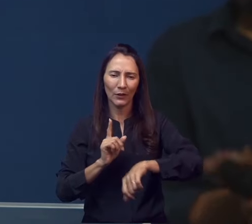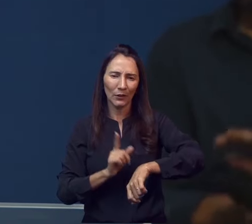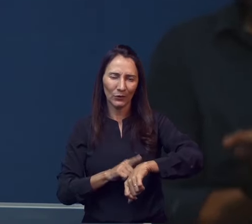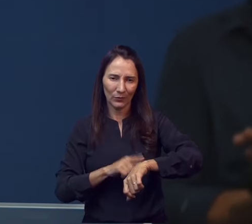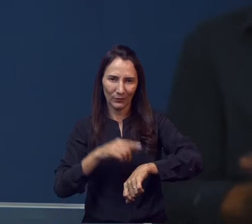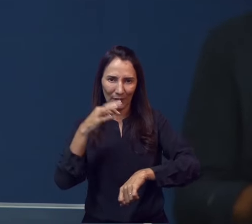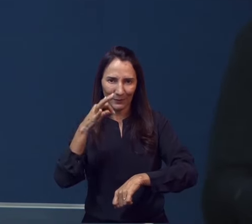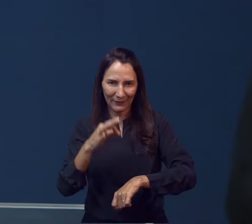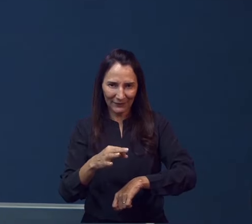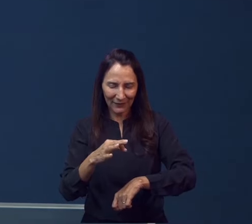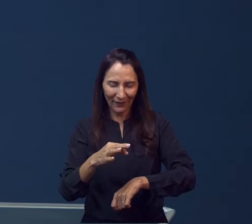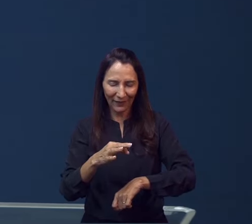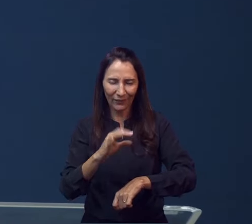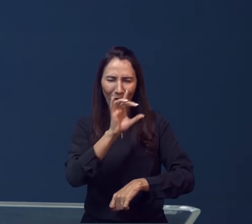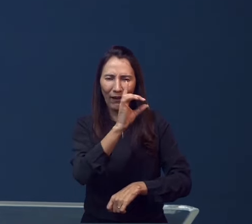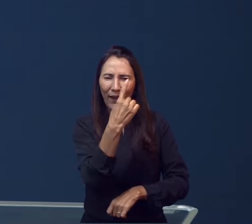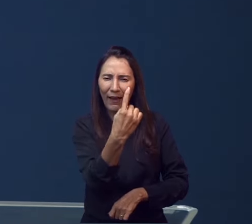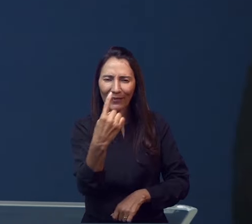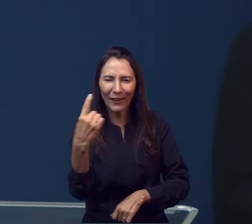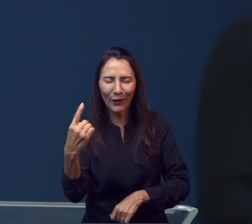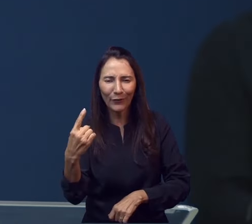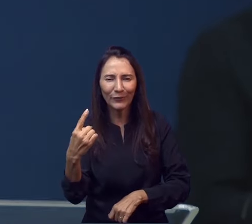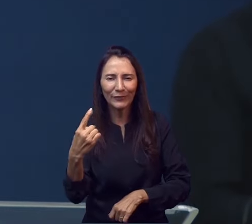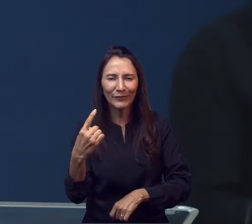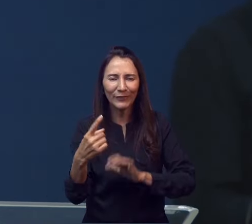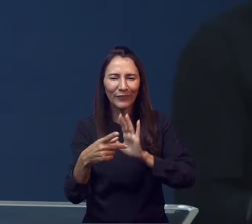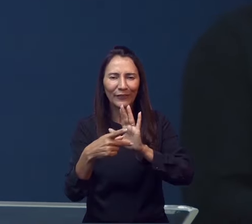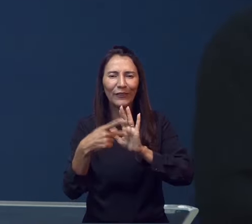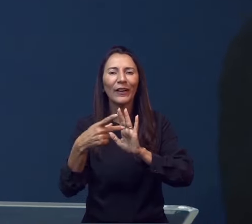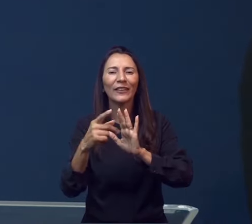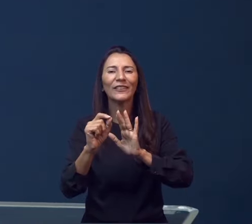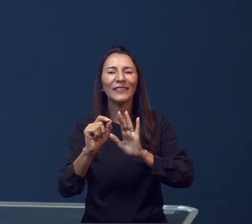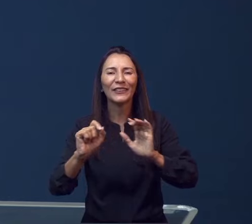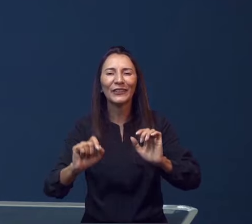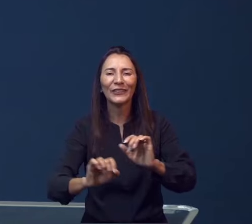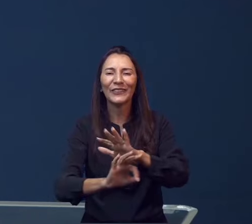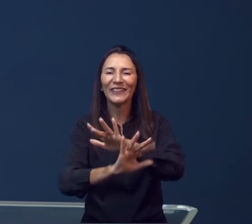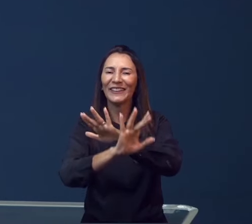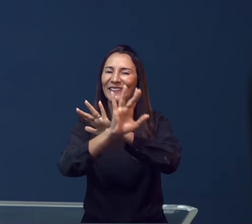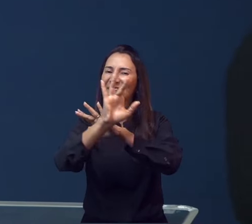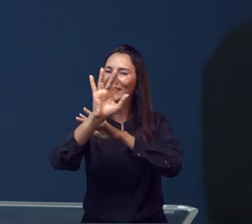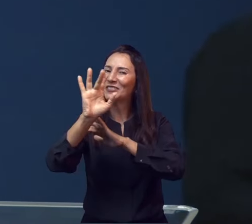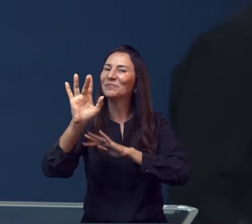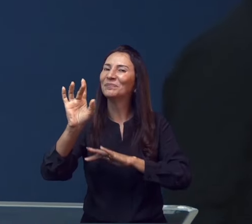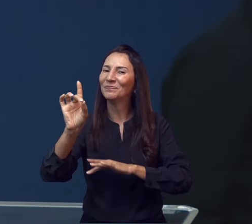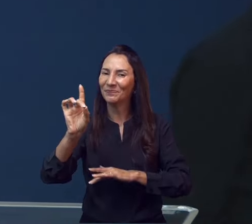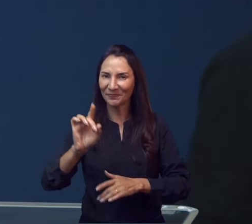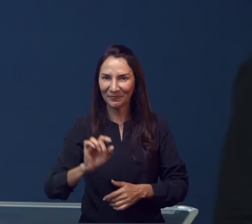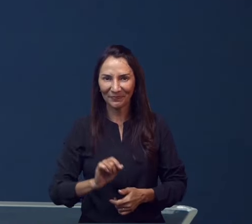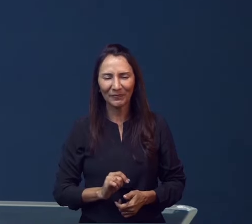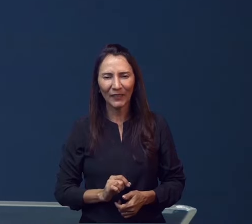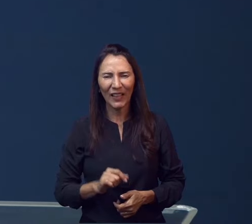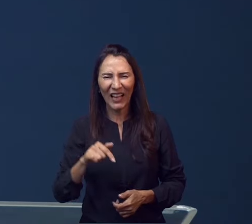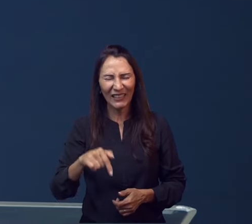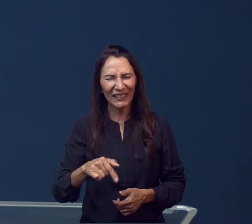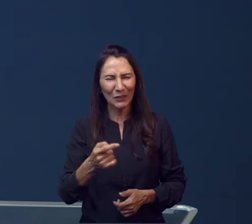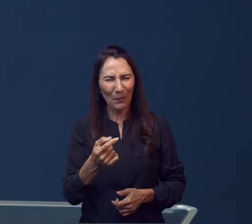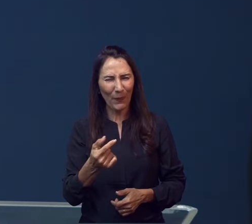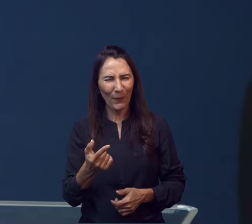diz Glória no seu tempo cada um diz glória eu tô achando pouco Glória aqui